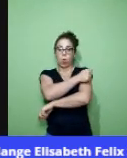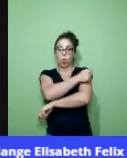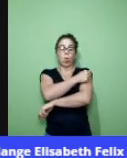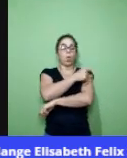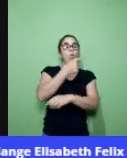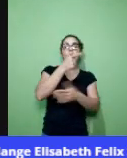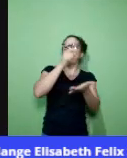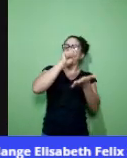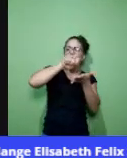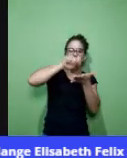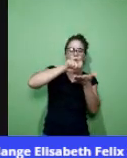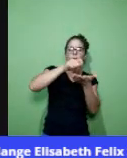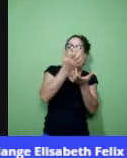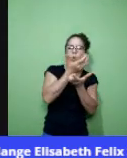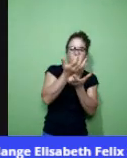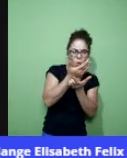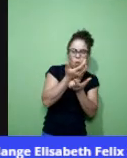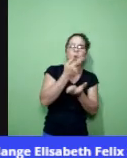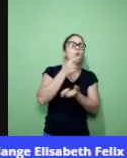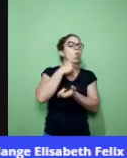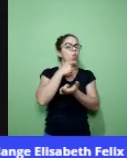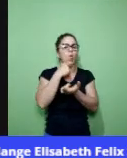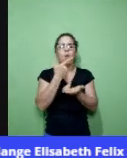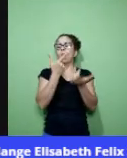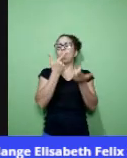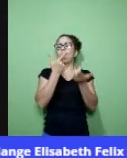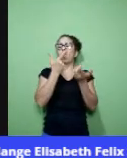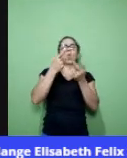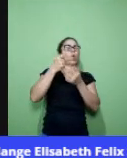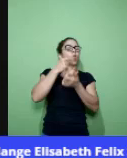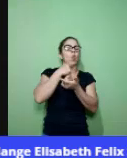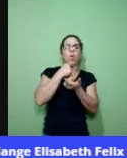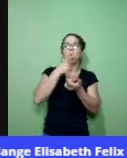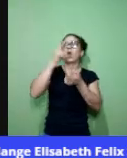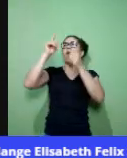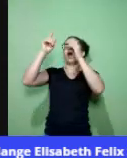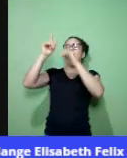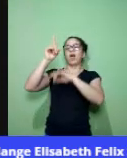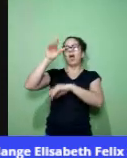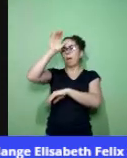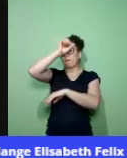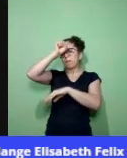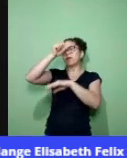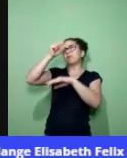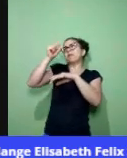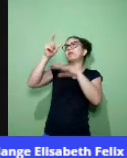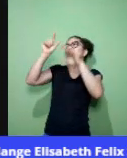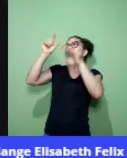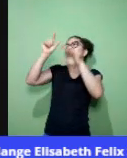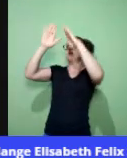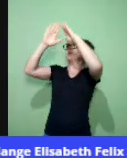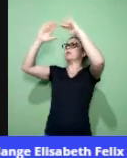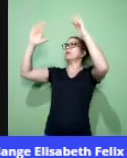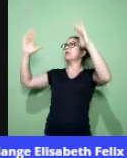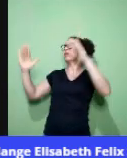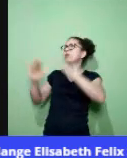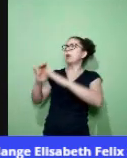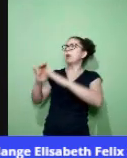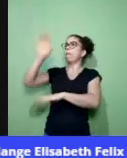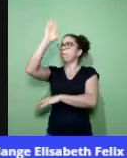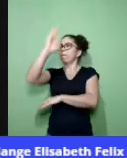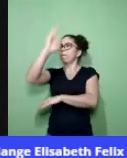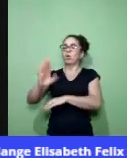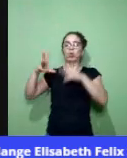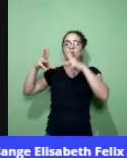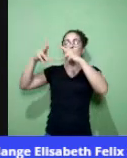também consegue reduzir esse conteúdo. Se o nosso aluno ainda não está alfabetizado, se ele ainda não consegue trabalhar